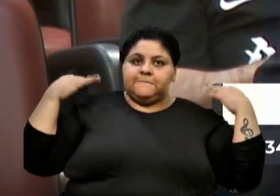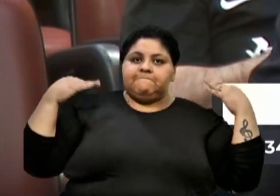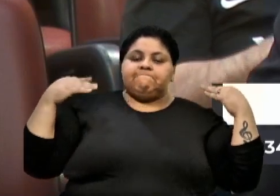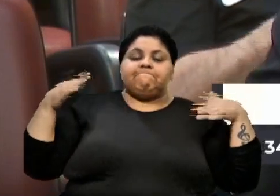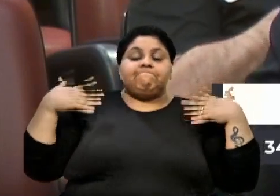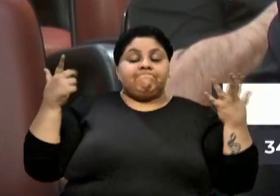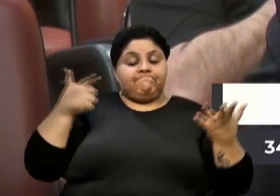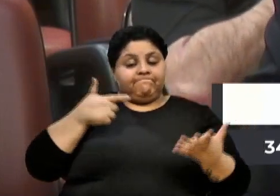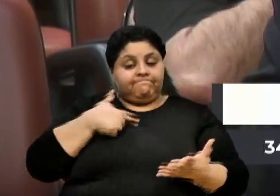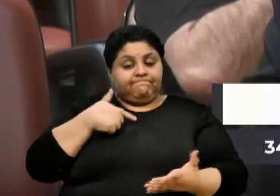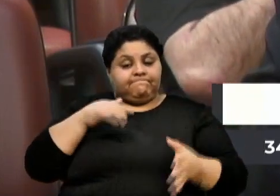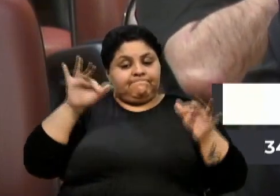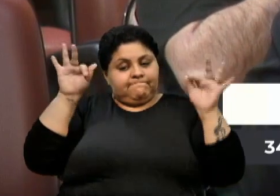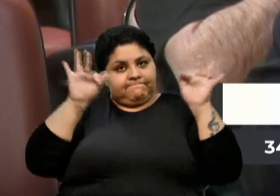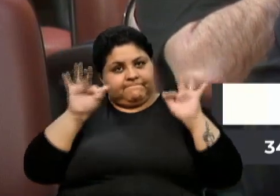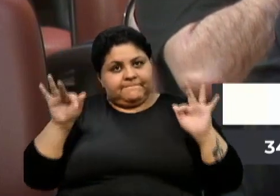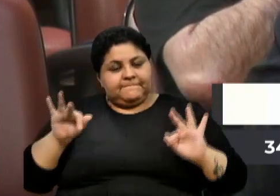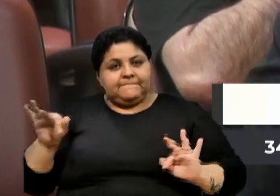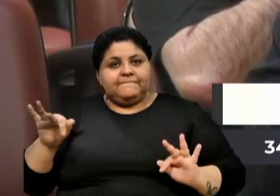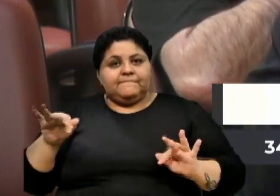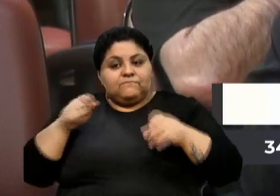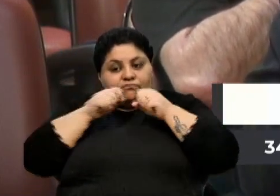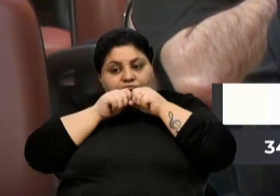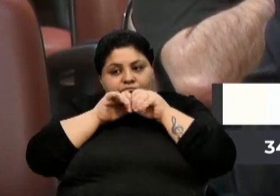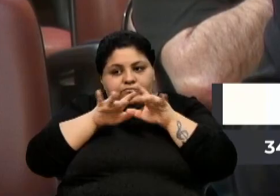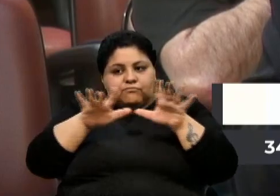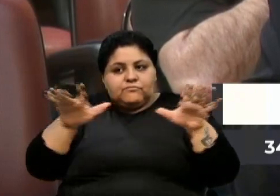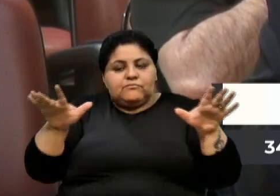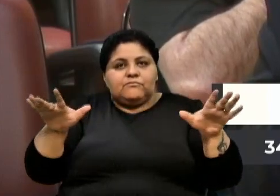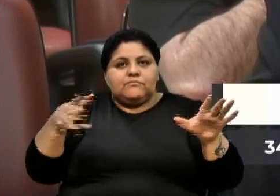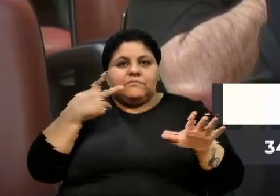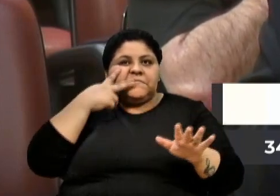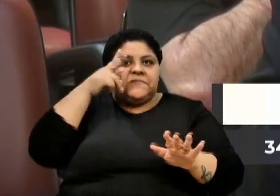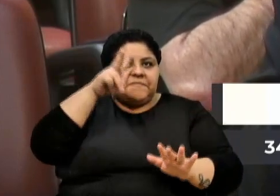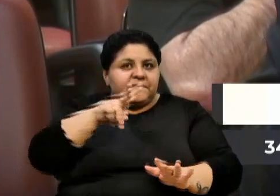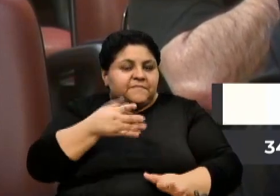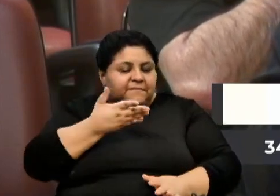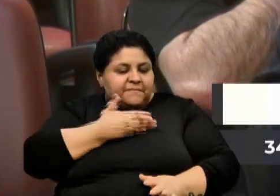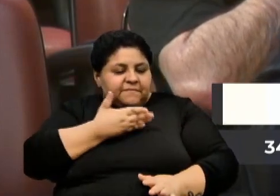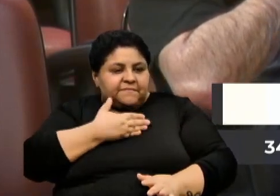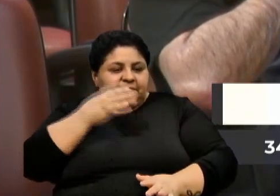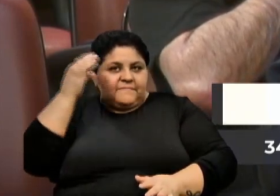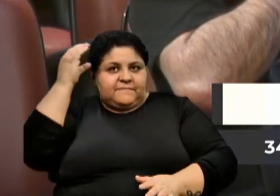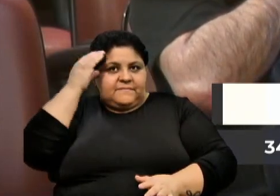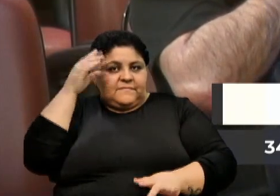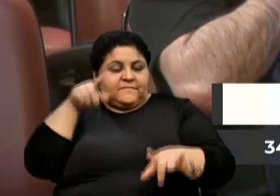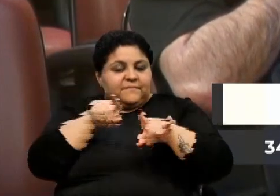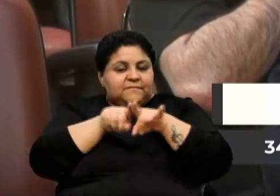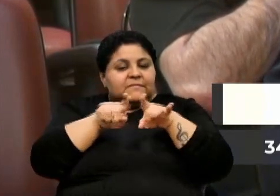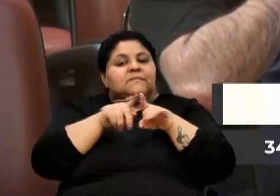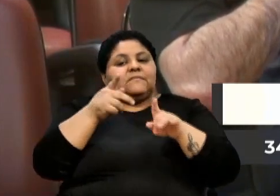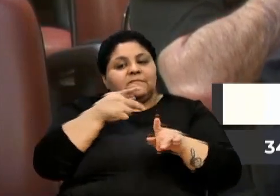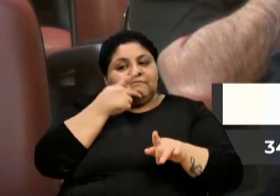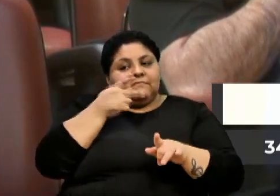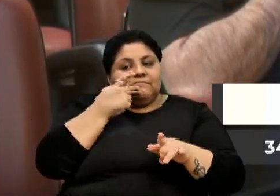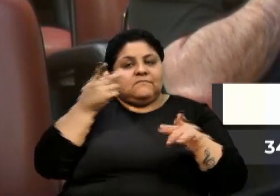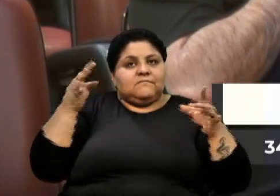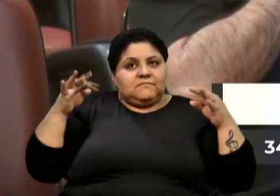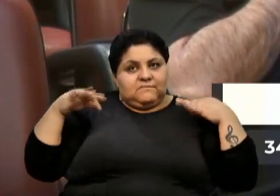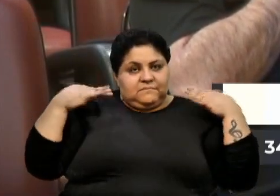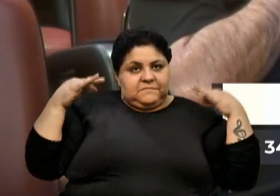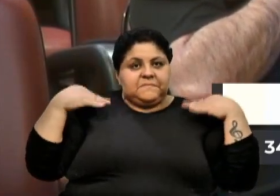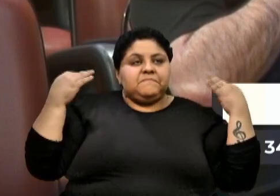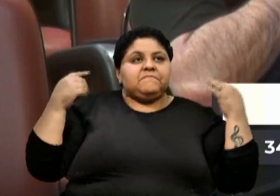feliz estar fazendo essa explanação e vendo o meu amigo Felipe Grêmio Maia fazendo essa explanação sobre turismo, e